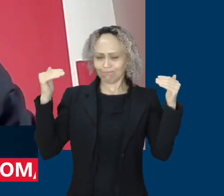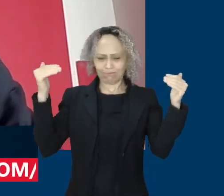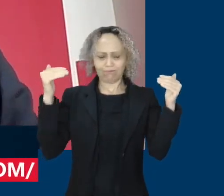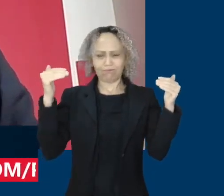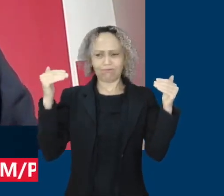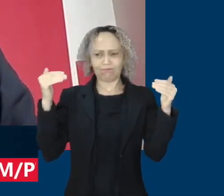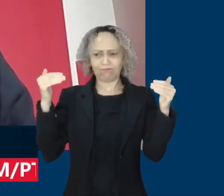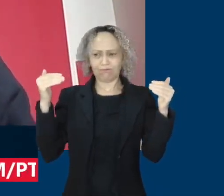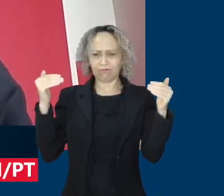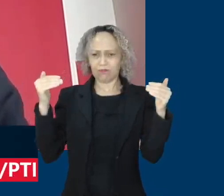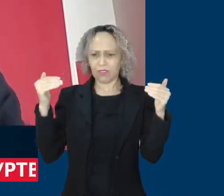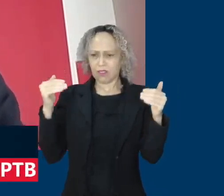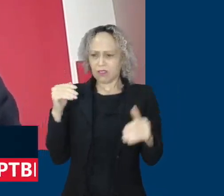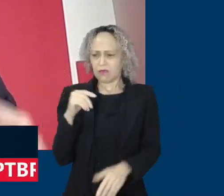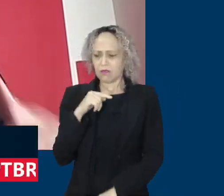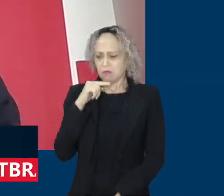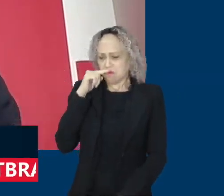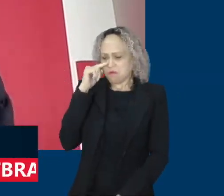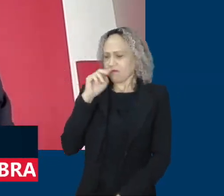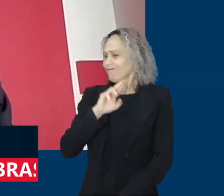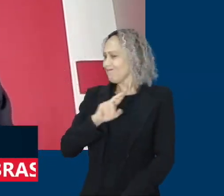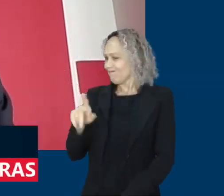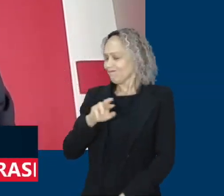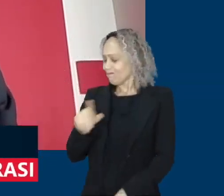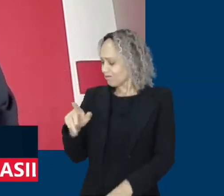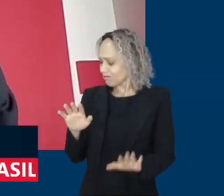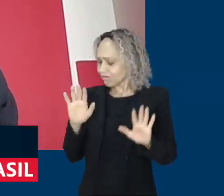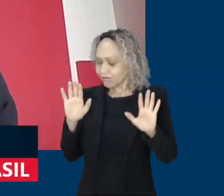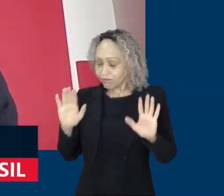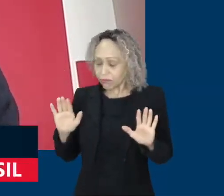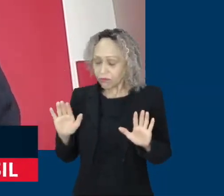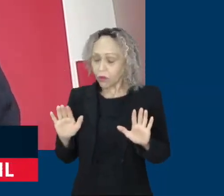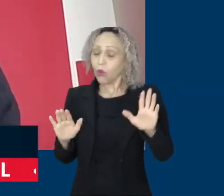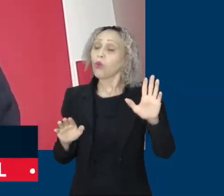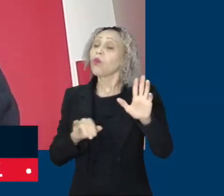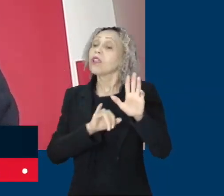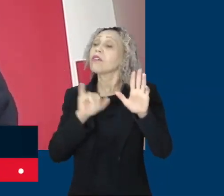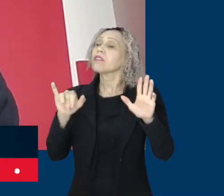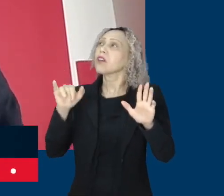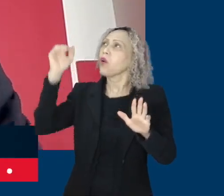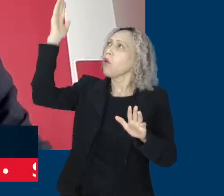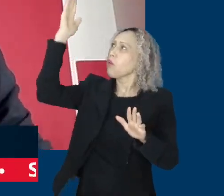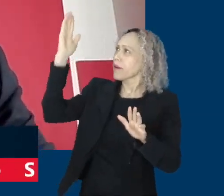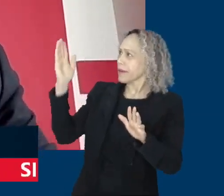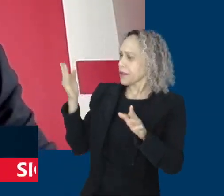sem nenhuma arrogância, dizendo o Brasil é parceiro, o Brasil não é adversário.